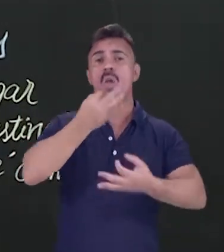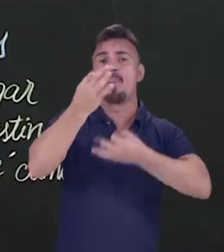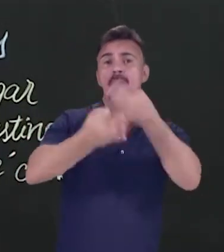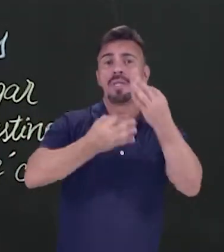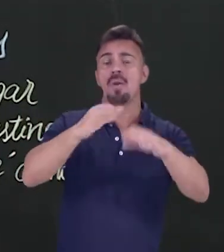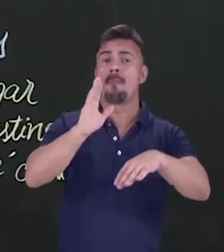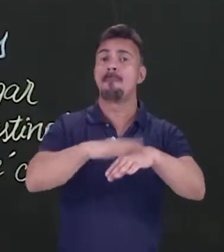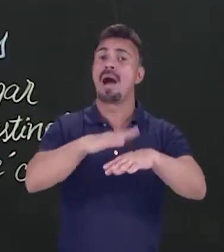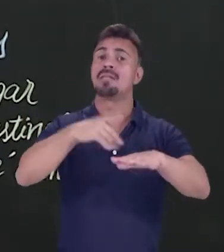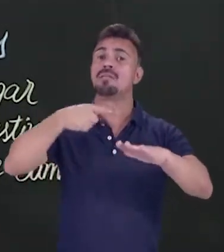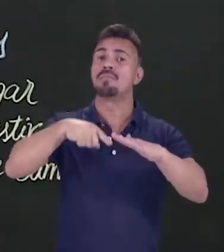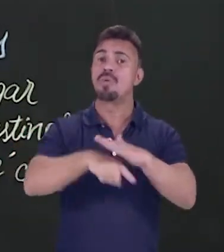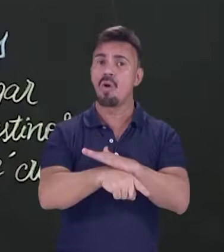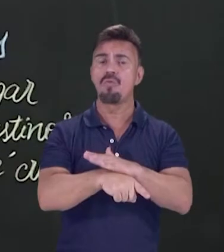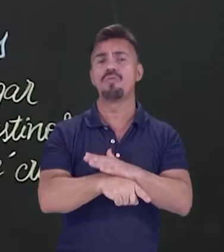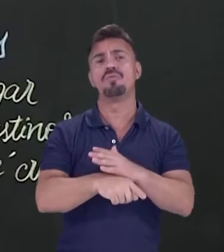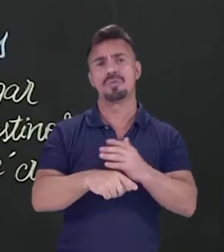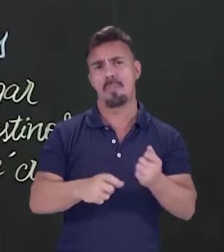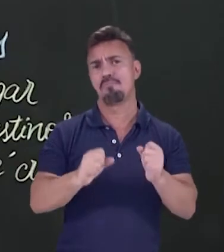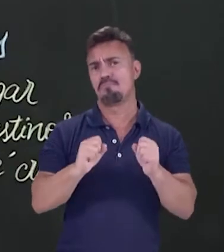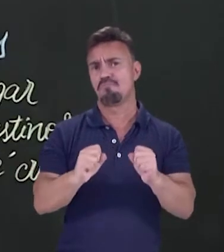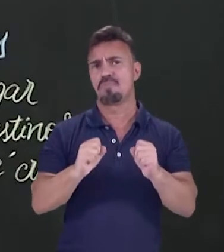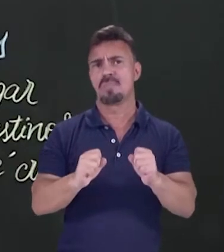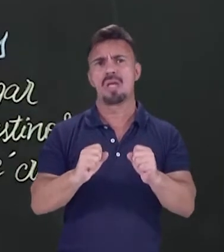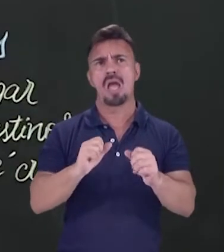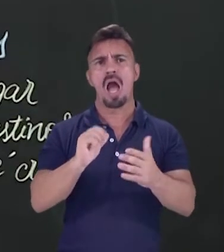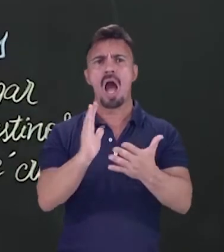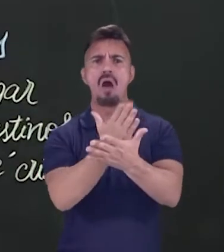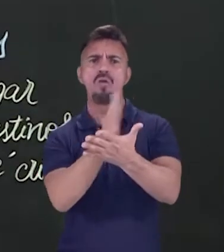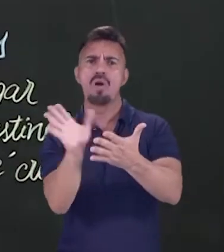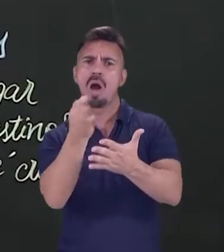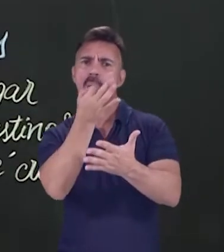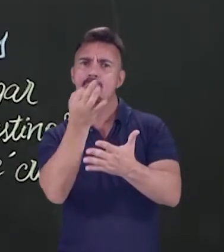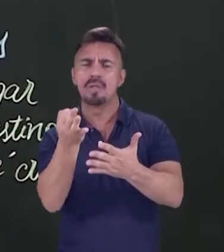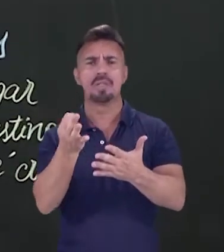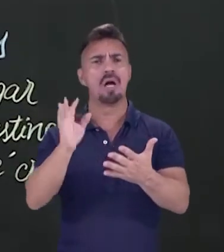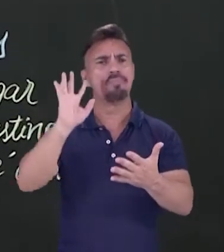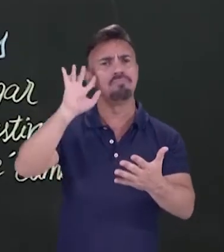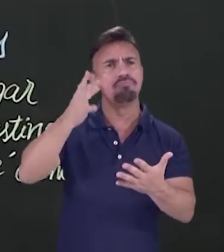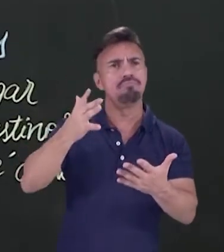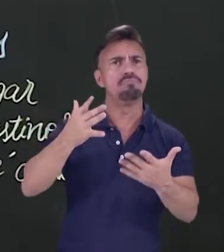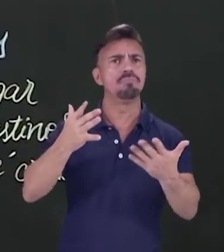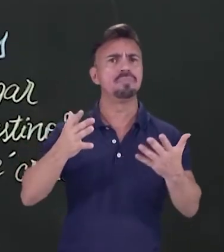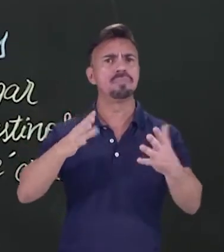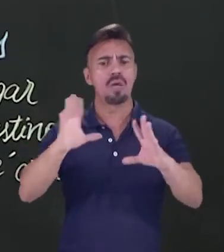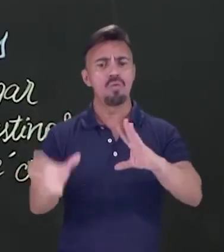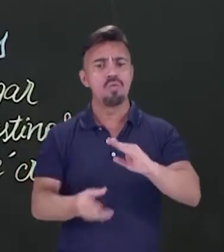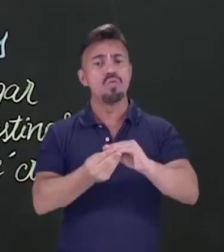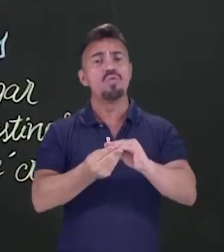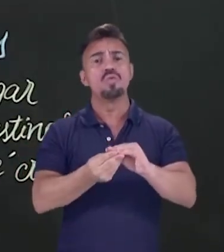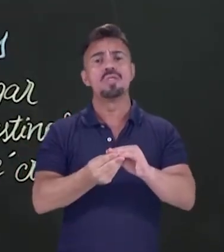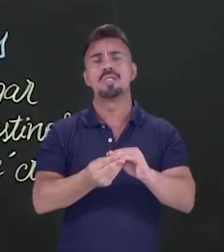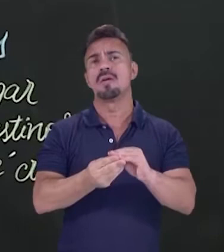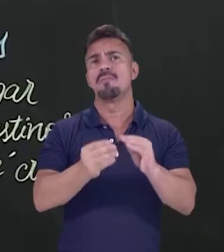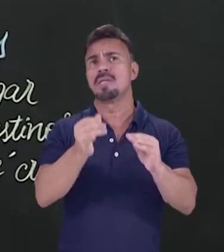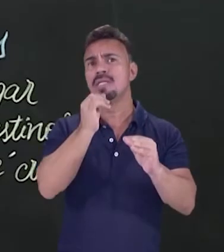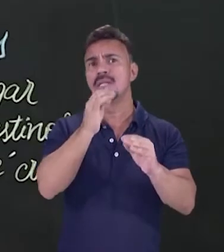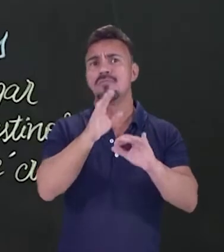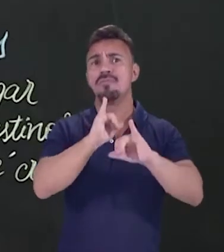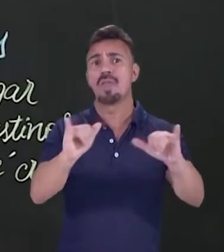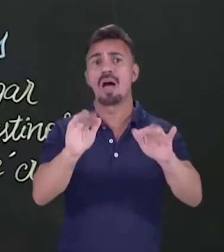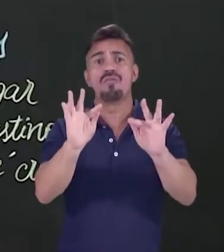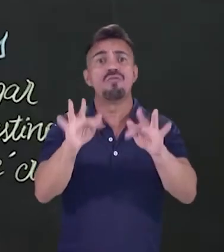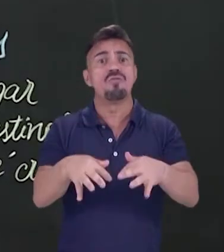sugestões mais profundas. Embora você possa sinalizar algumas sugestões e soluções ao longo do desenvolvimento, na conclusão é como se você estivesse deixando aquela